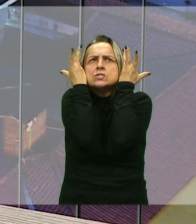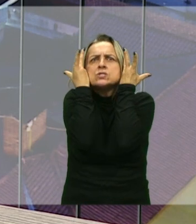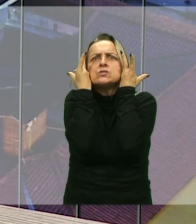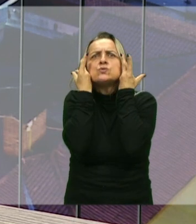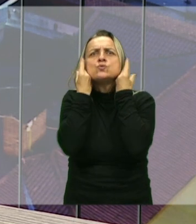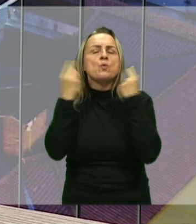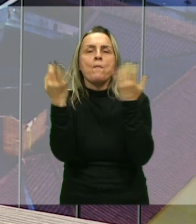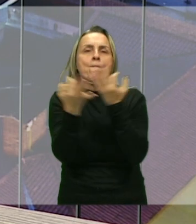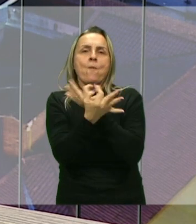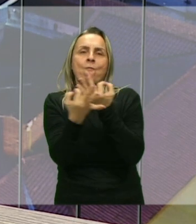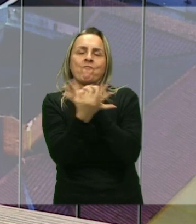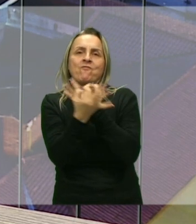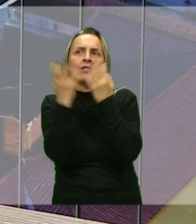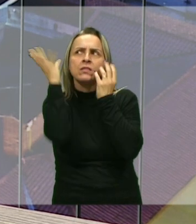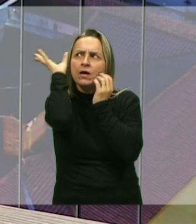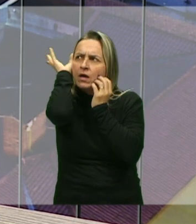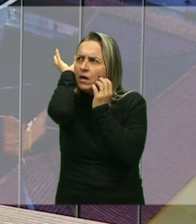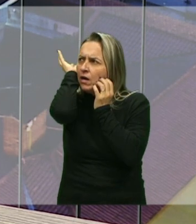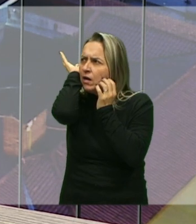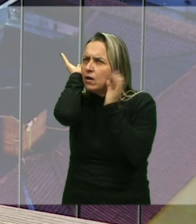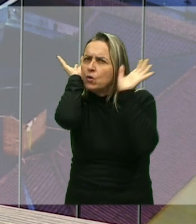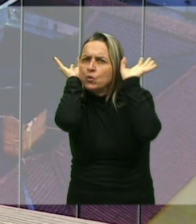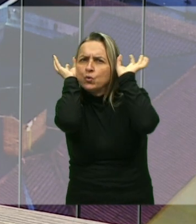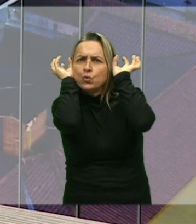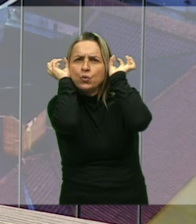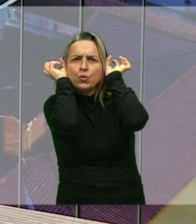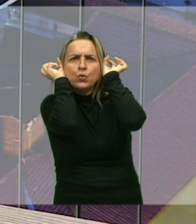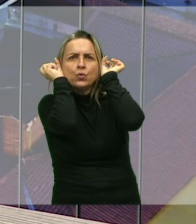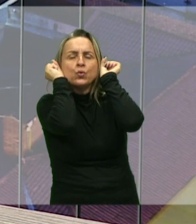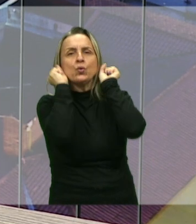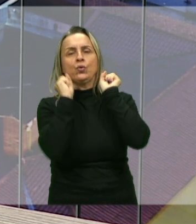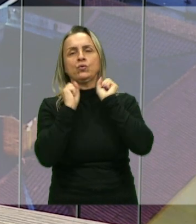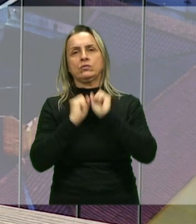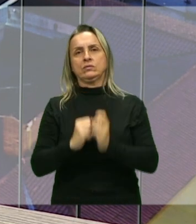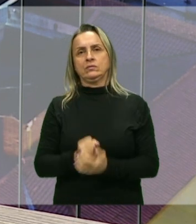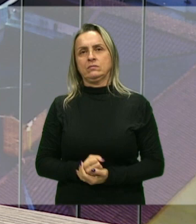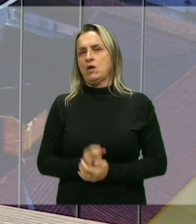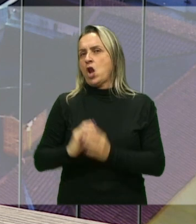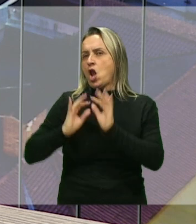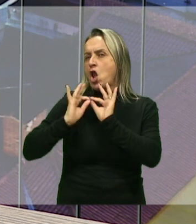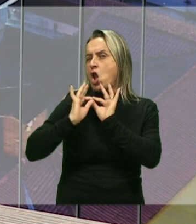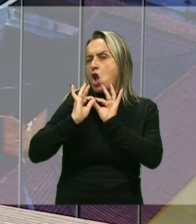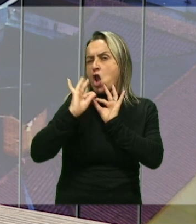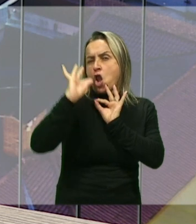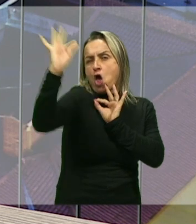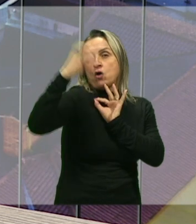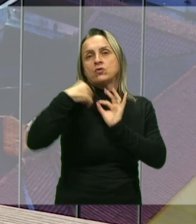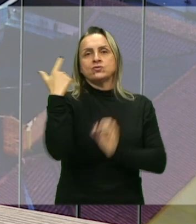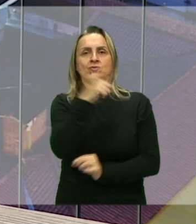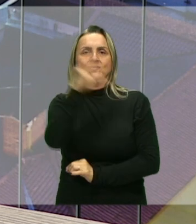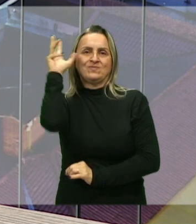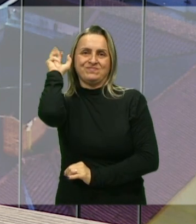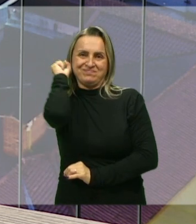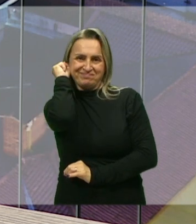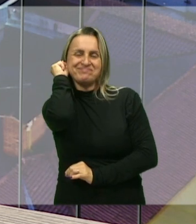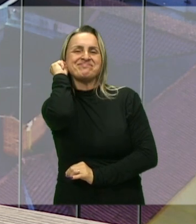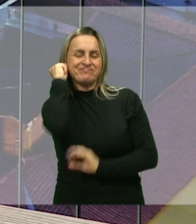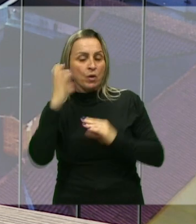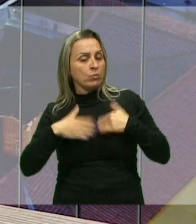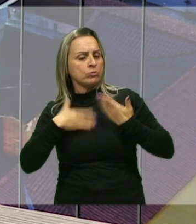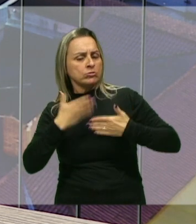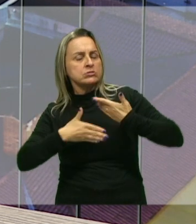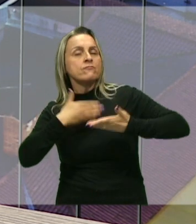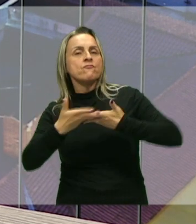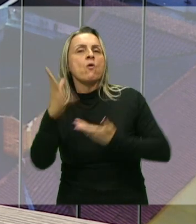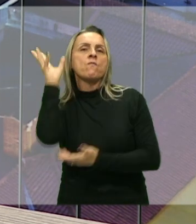gente consegue ouvir coisas de um raio muito longo, sabe? Se desenvolve esse sentido na